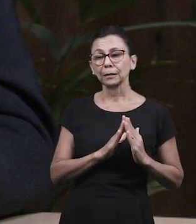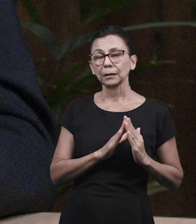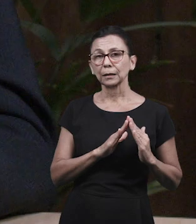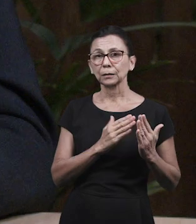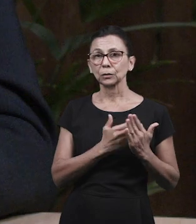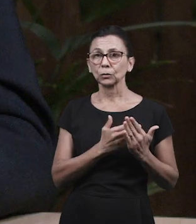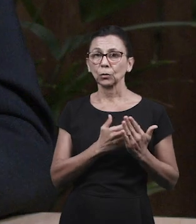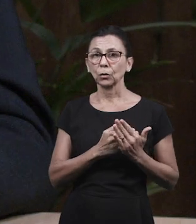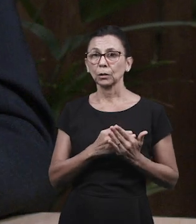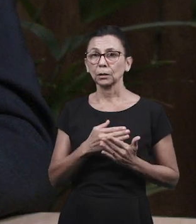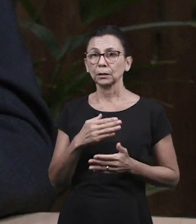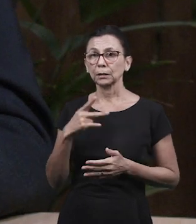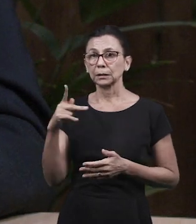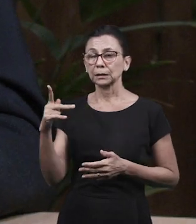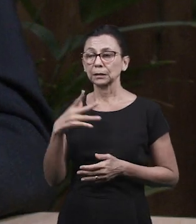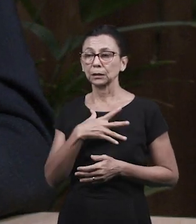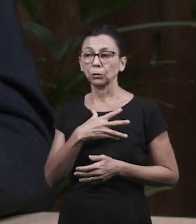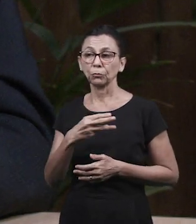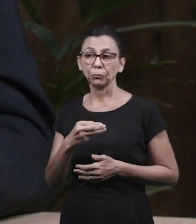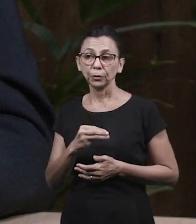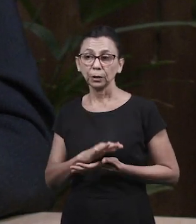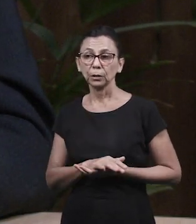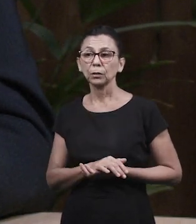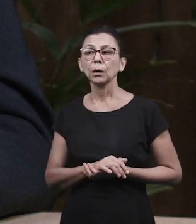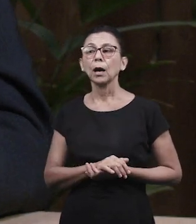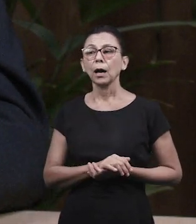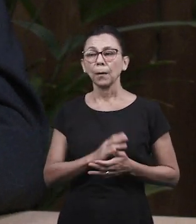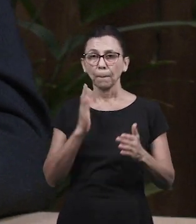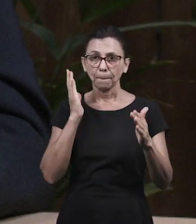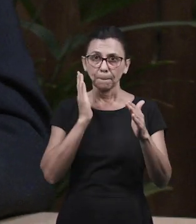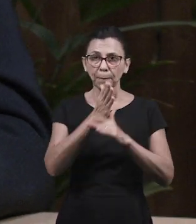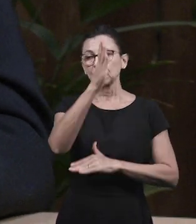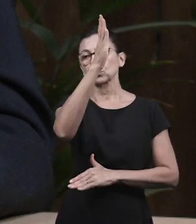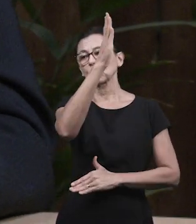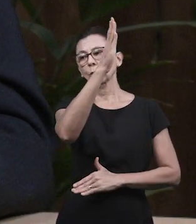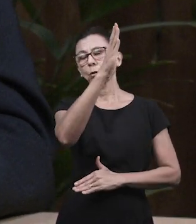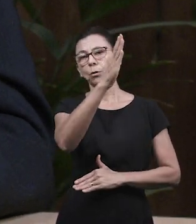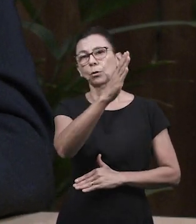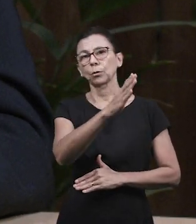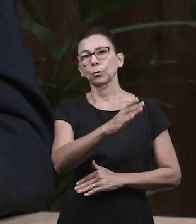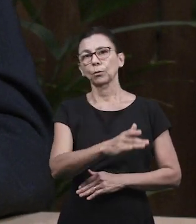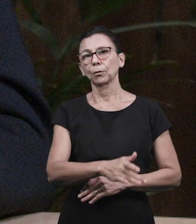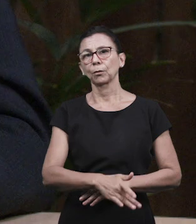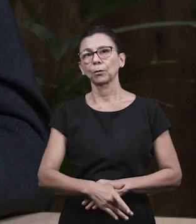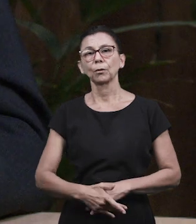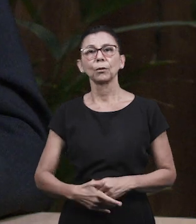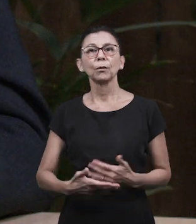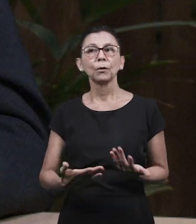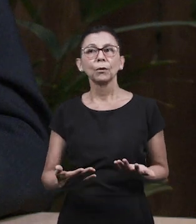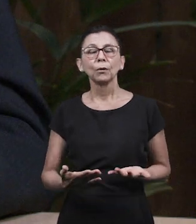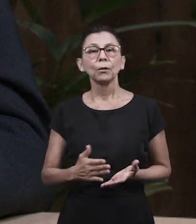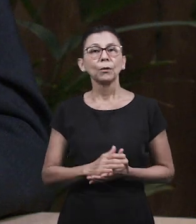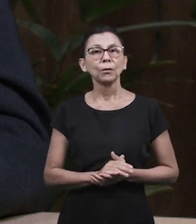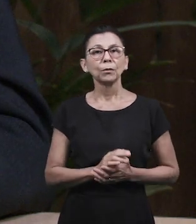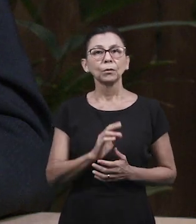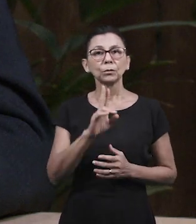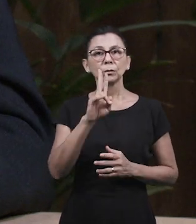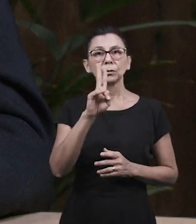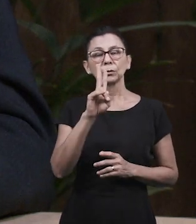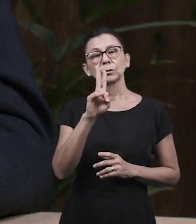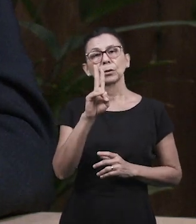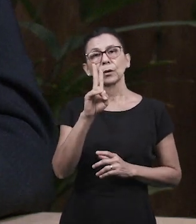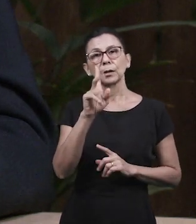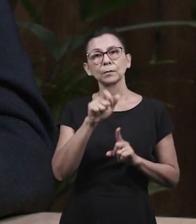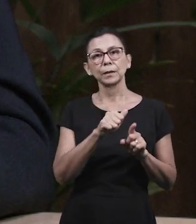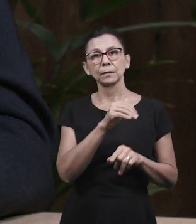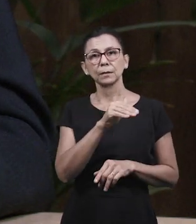foram 2 meses e pouco de jejum, né? E ali foi a primeira experiência. Depois daquilo ali eu